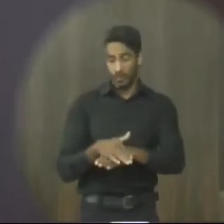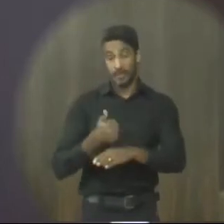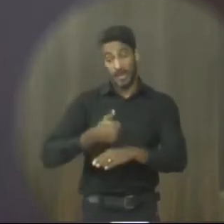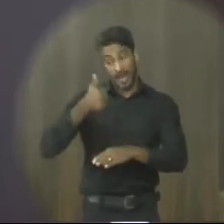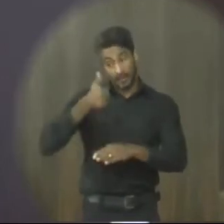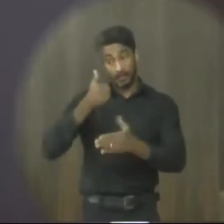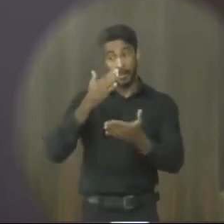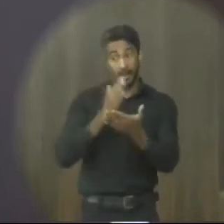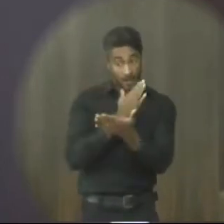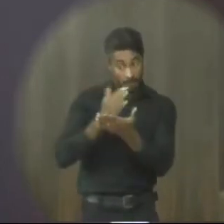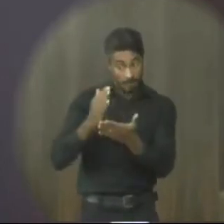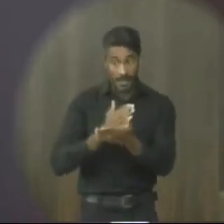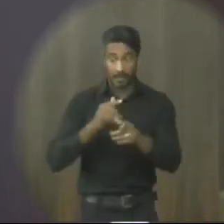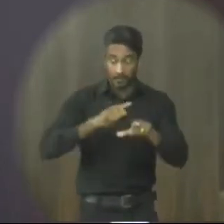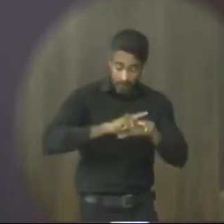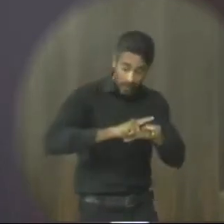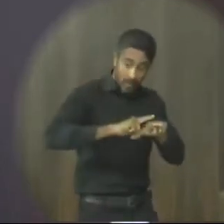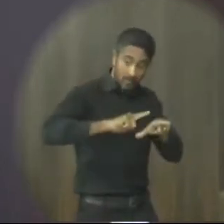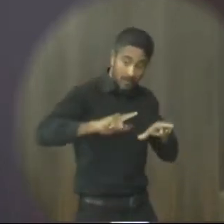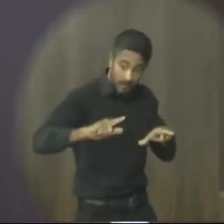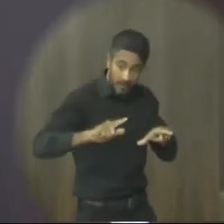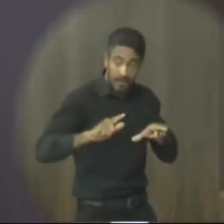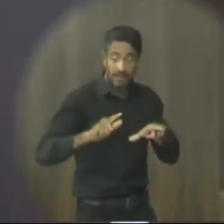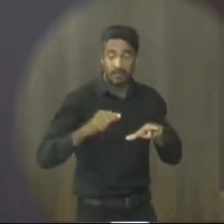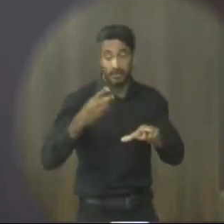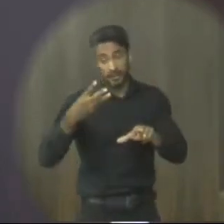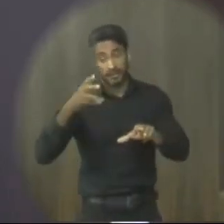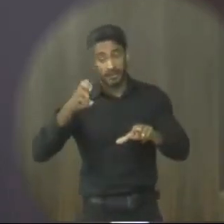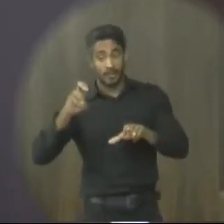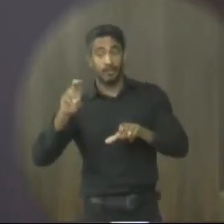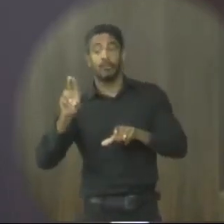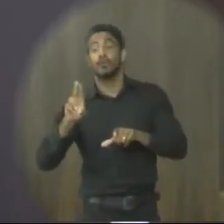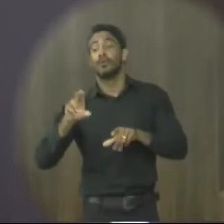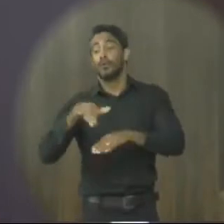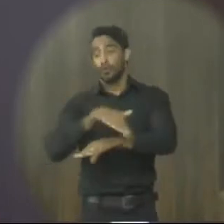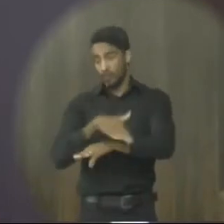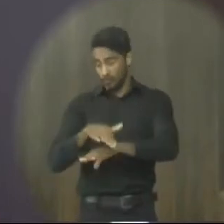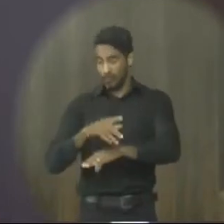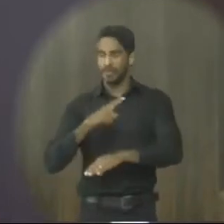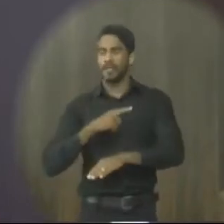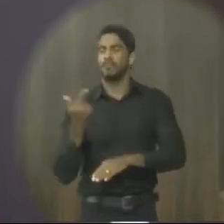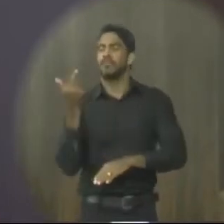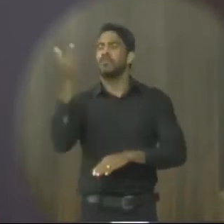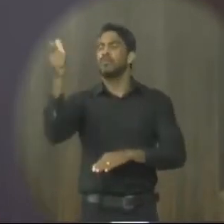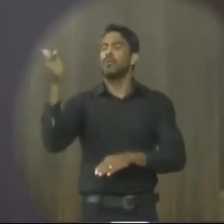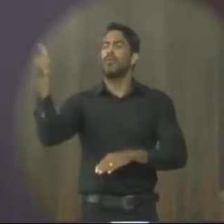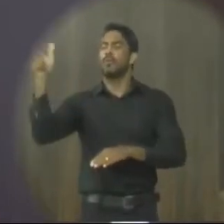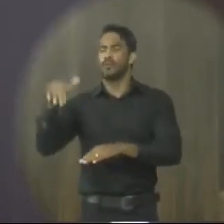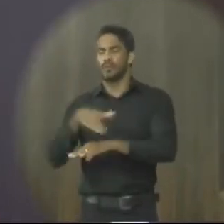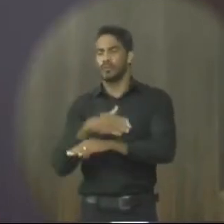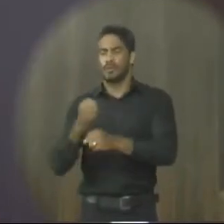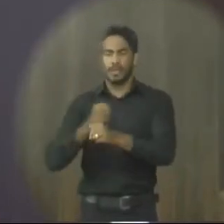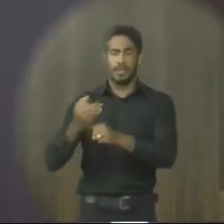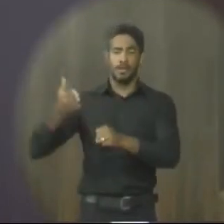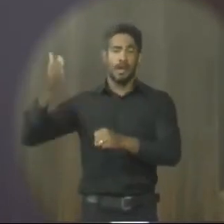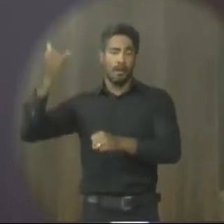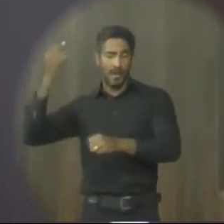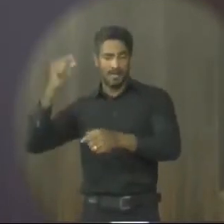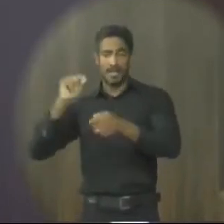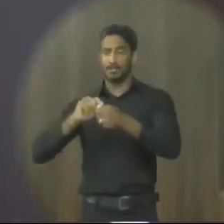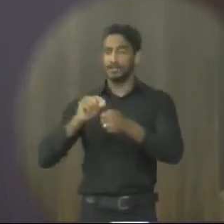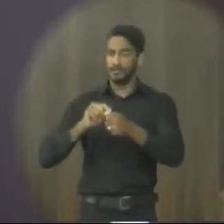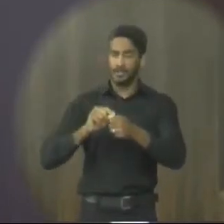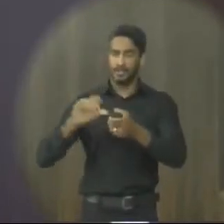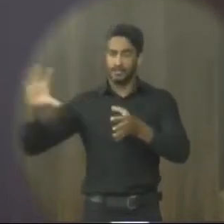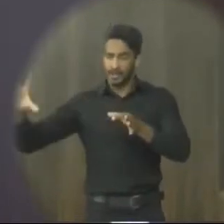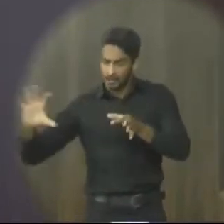de pavimentação. Além dessas 35 ruas, nós temos diversas outras ruas. O ano passado nós fizemos diversos